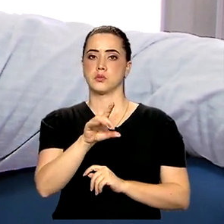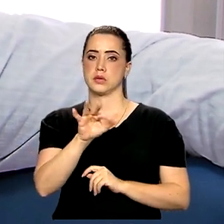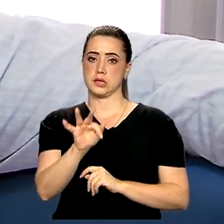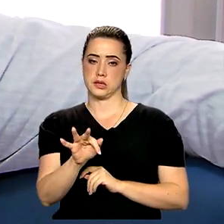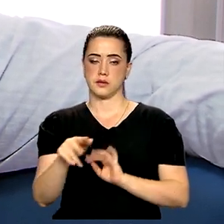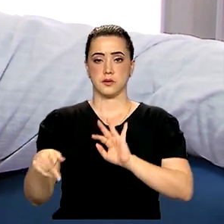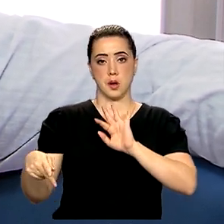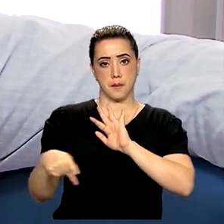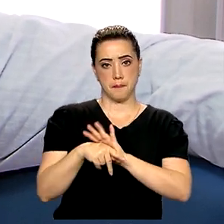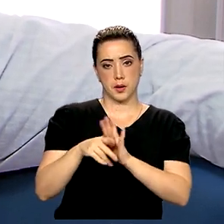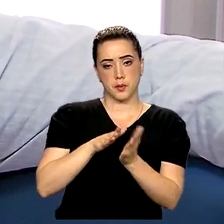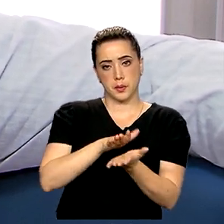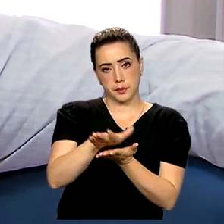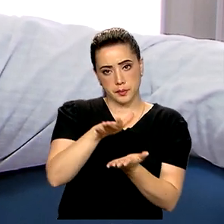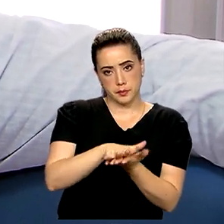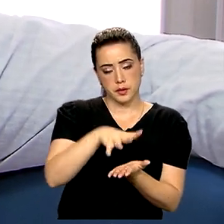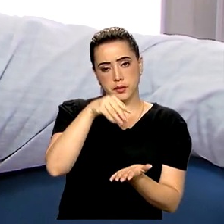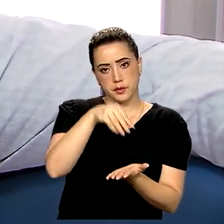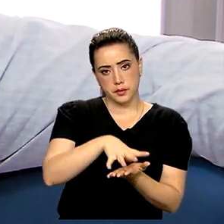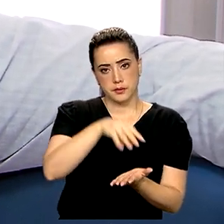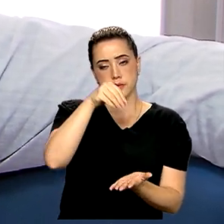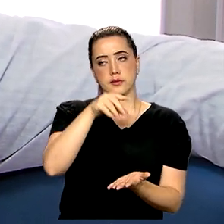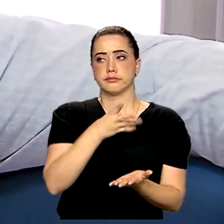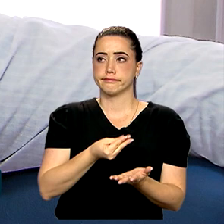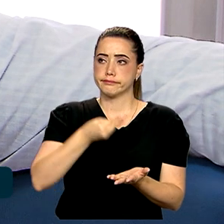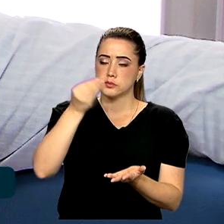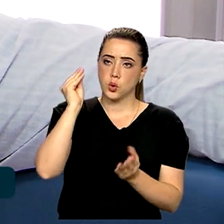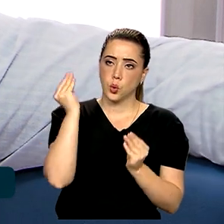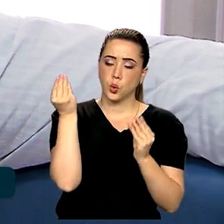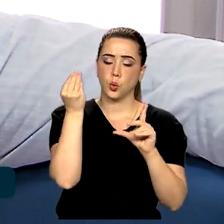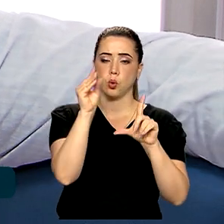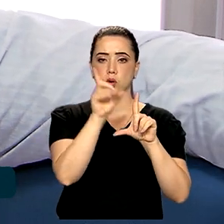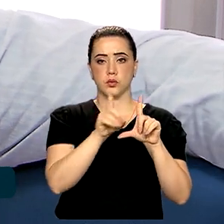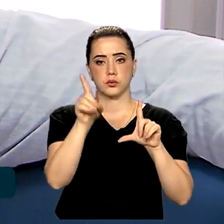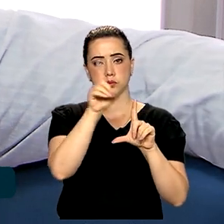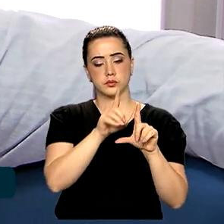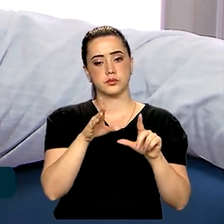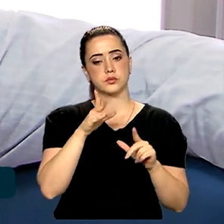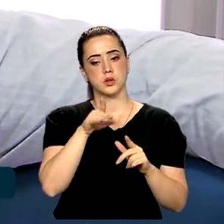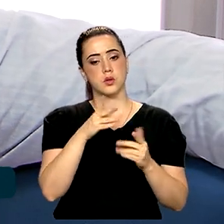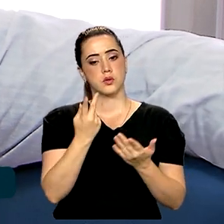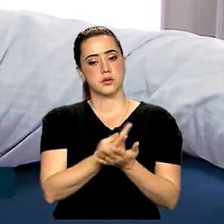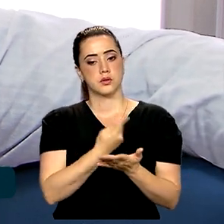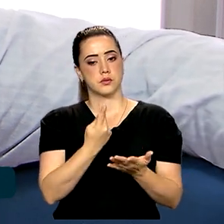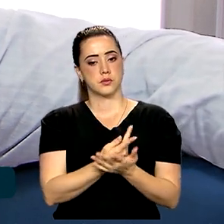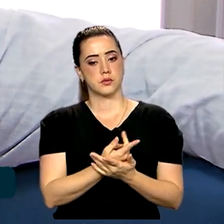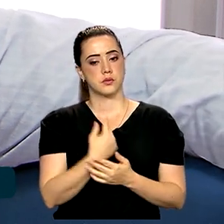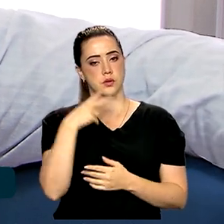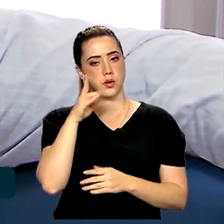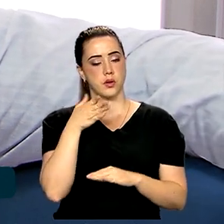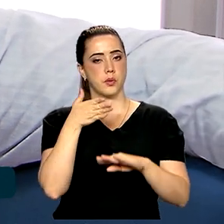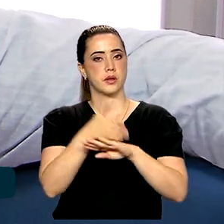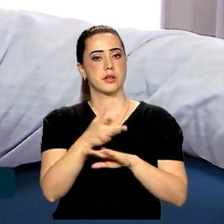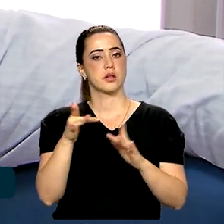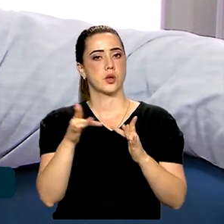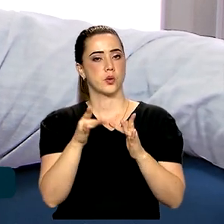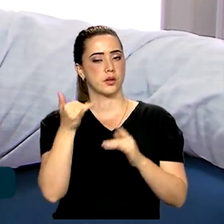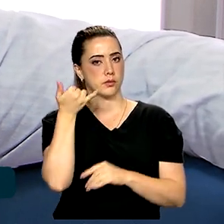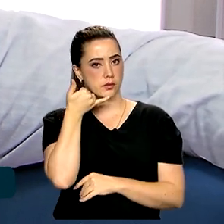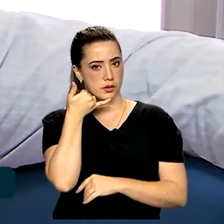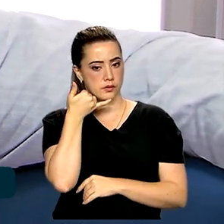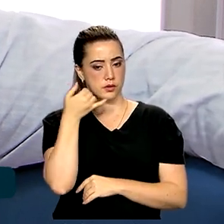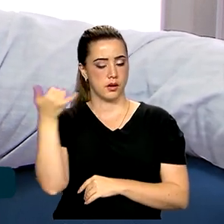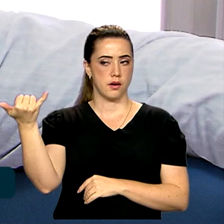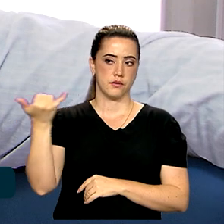própria impressora, computador, escaneei, coloquei. Quando deu o erro, eu entrei em contato via telefone. Aí foi